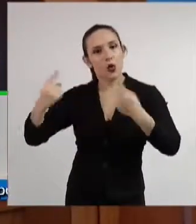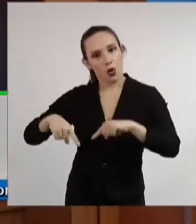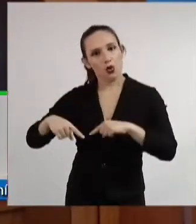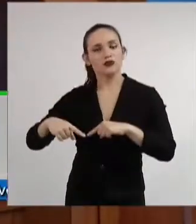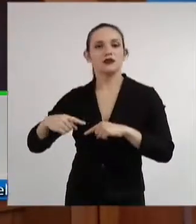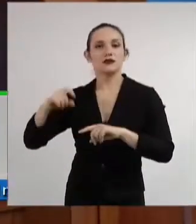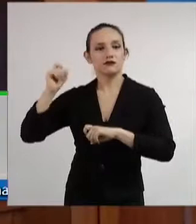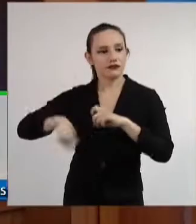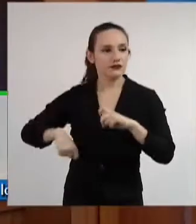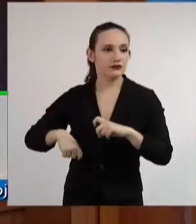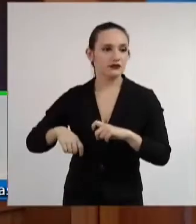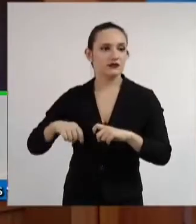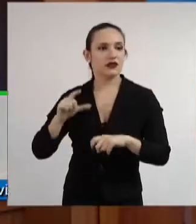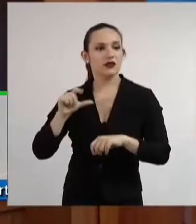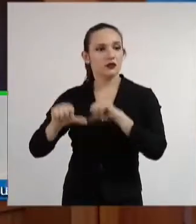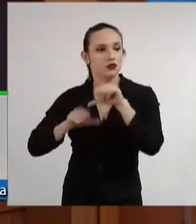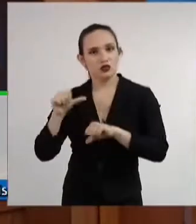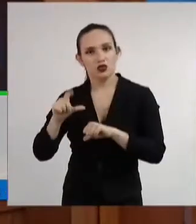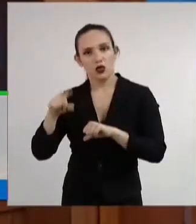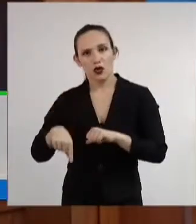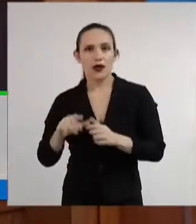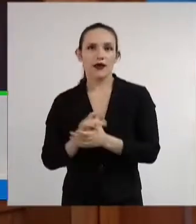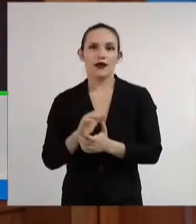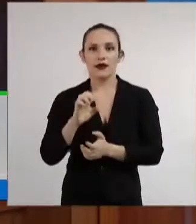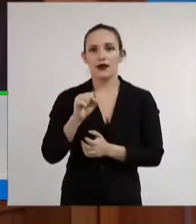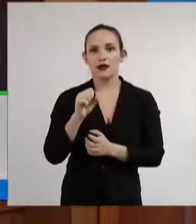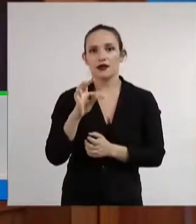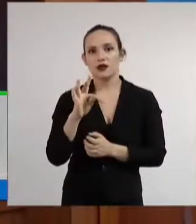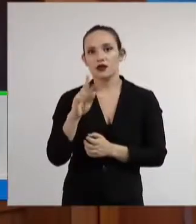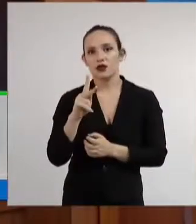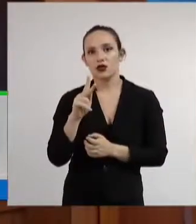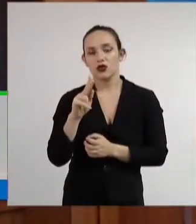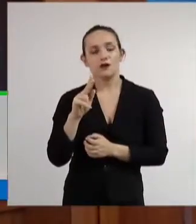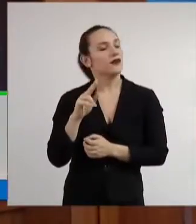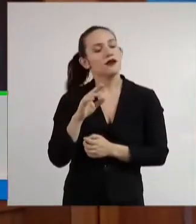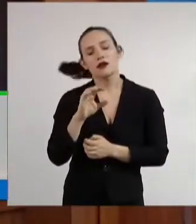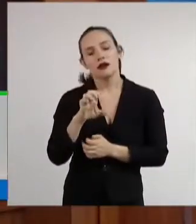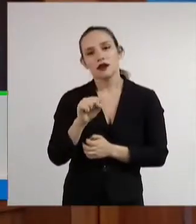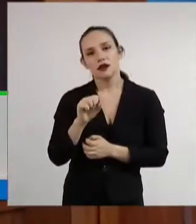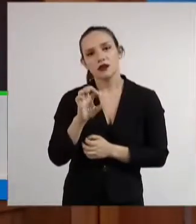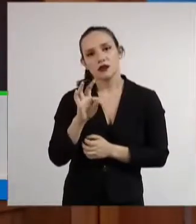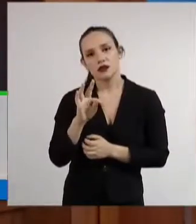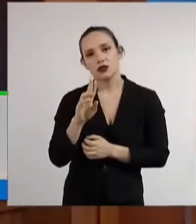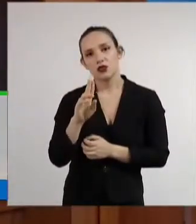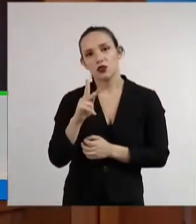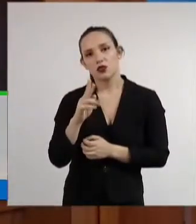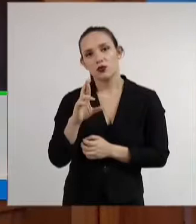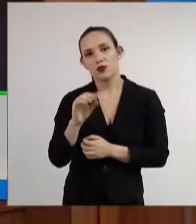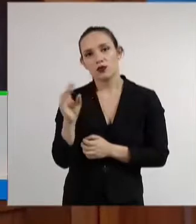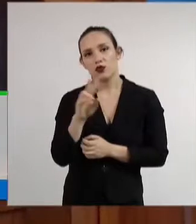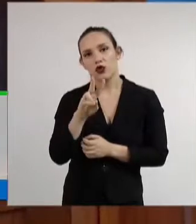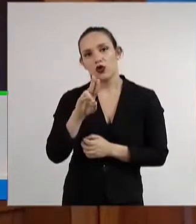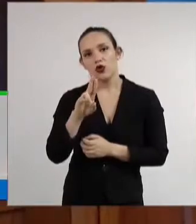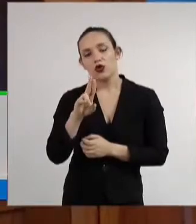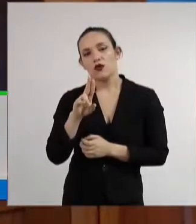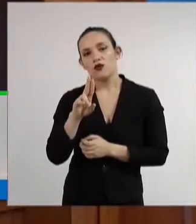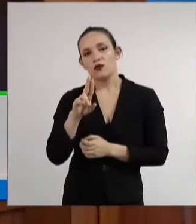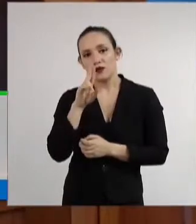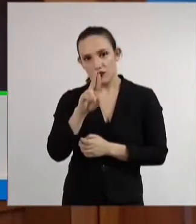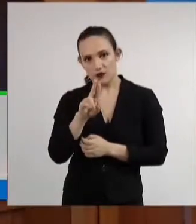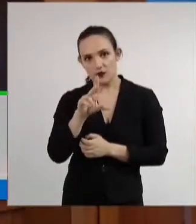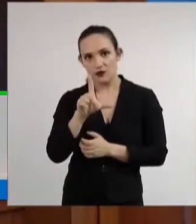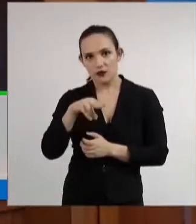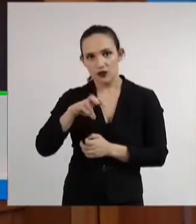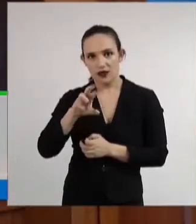que houve uma mudança sobre a questão do estupro de vulnerável, que ela inclusive ficou muito forte, e Vossas Excelências lembram